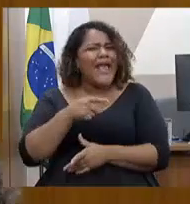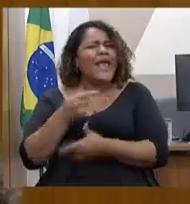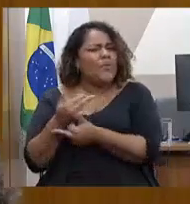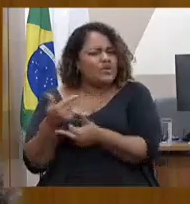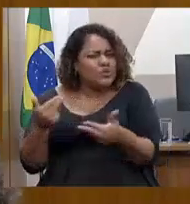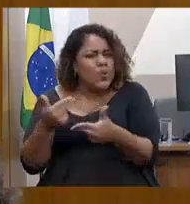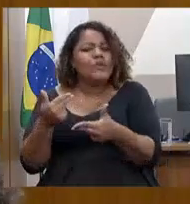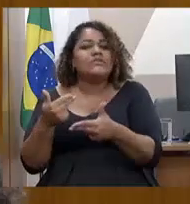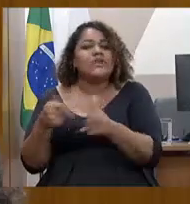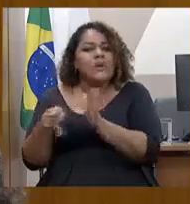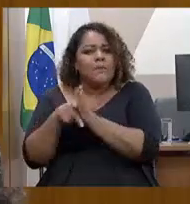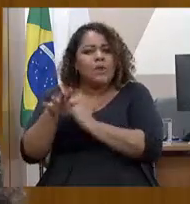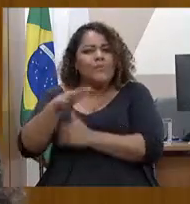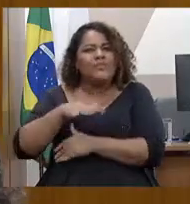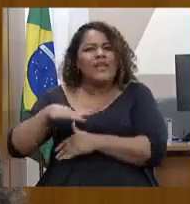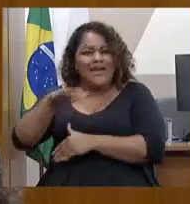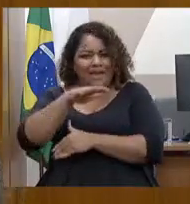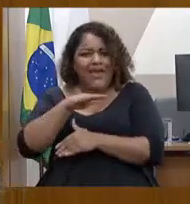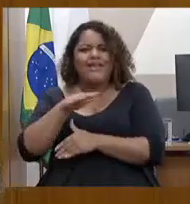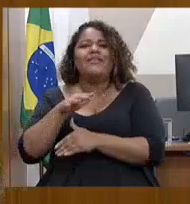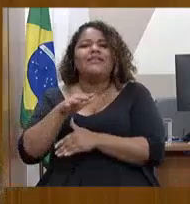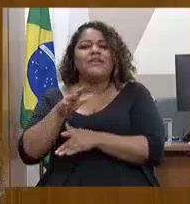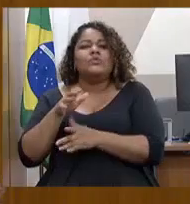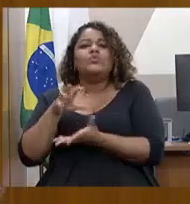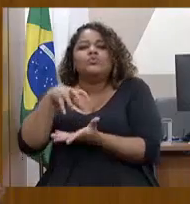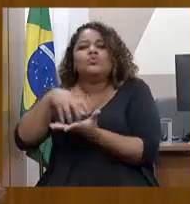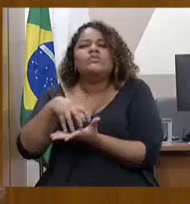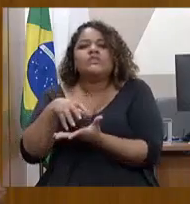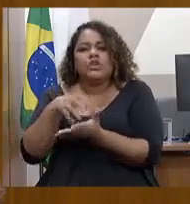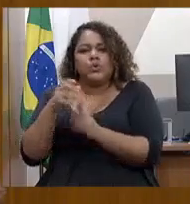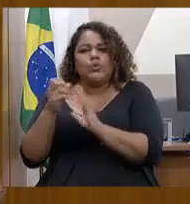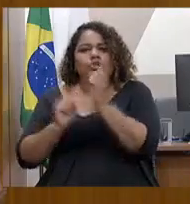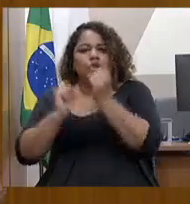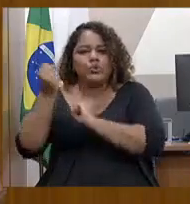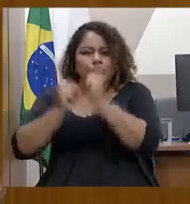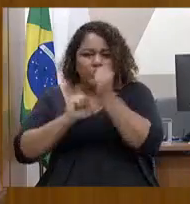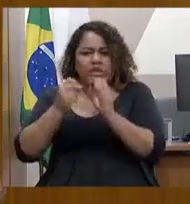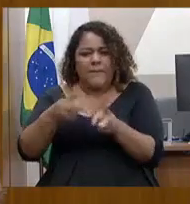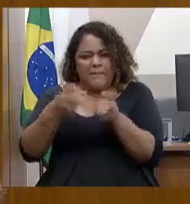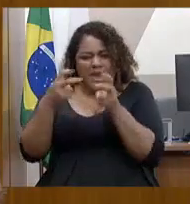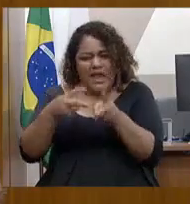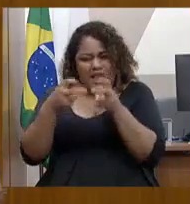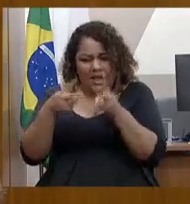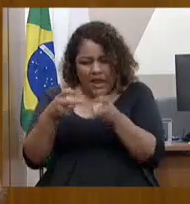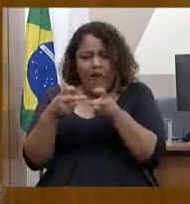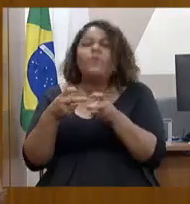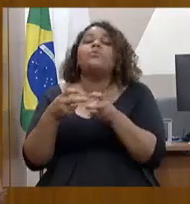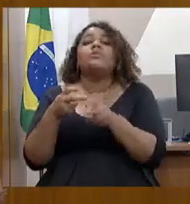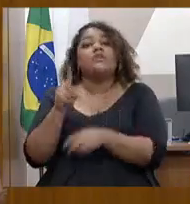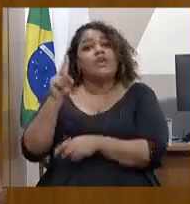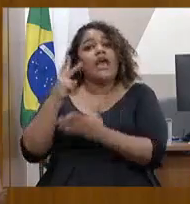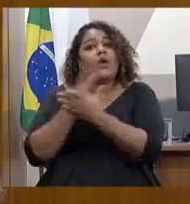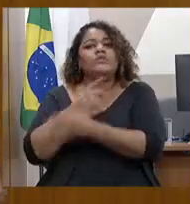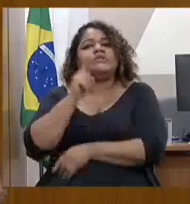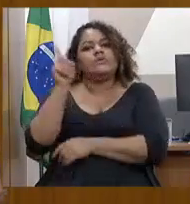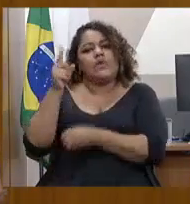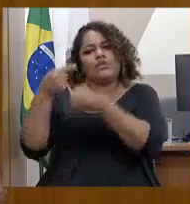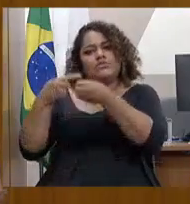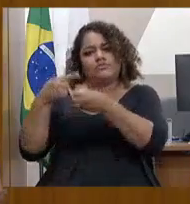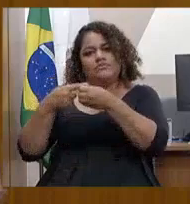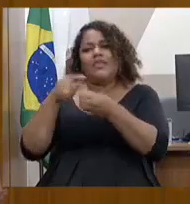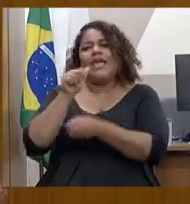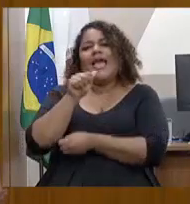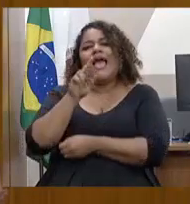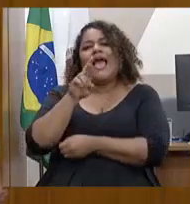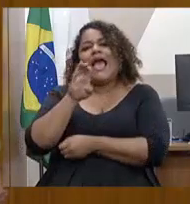recentemente aconteceu também em abre campo e a outra questão dos agrotóxicos porque nós estamos numa assentamento